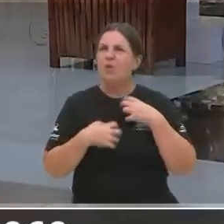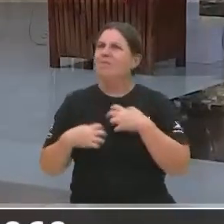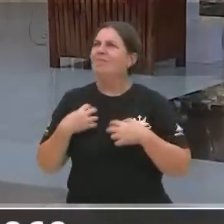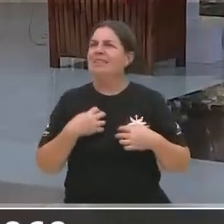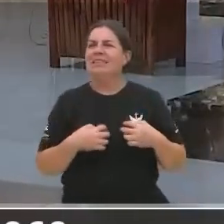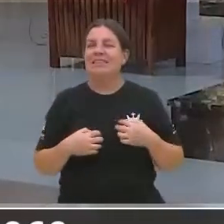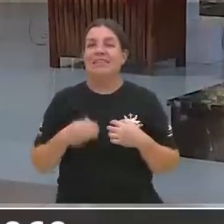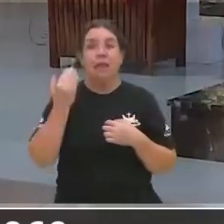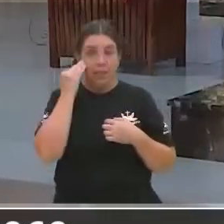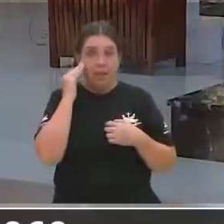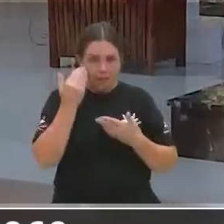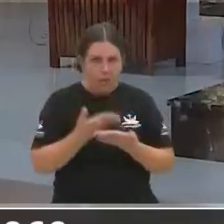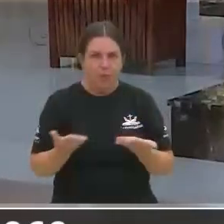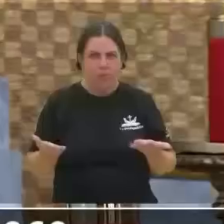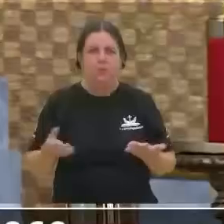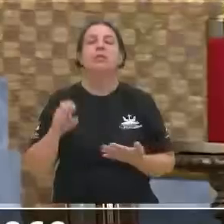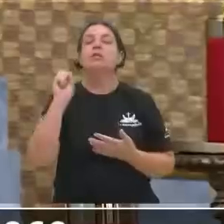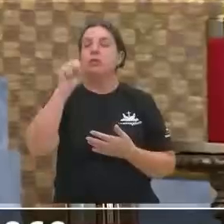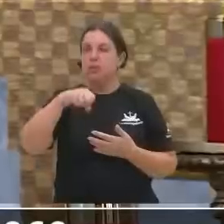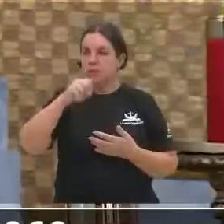estou me fazendo entender